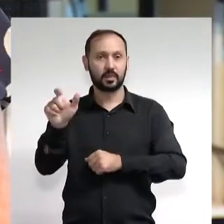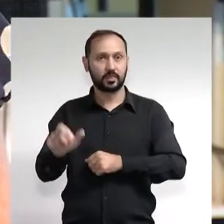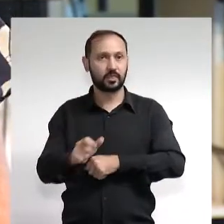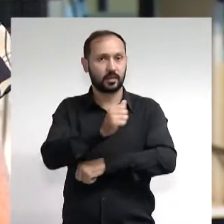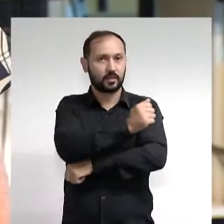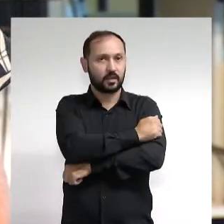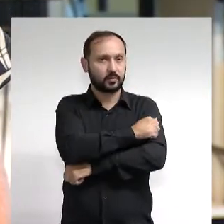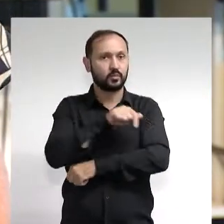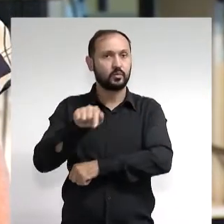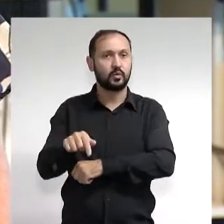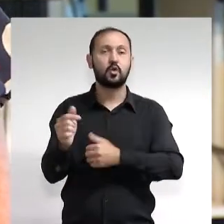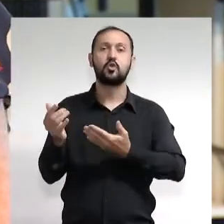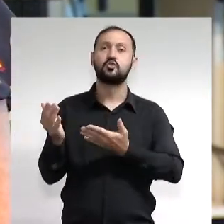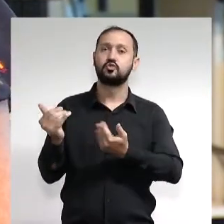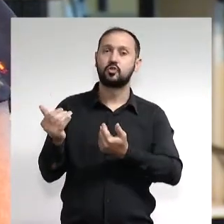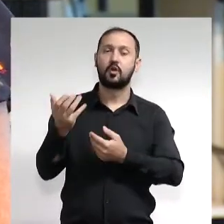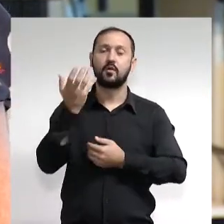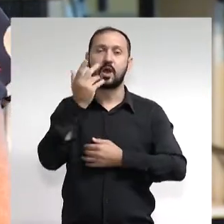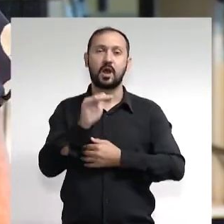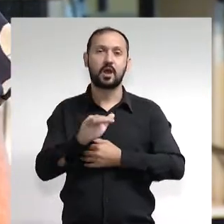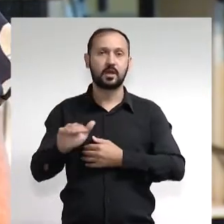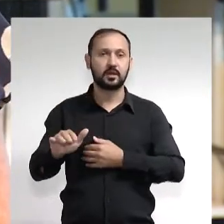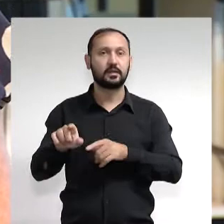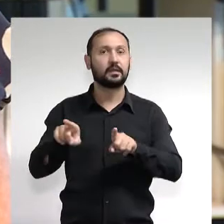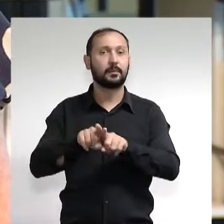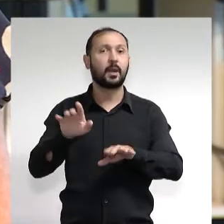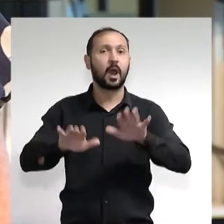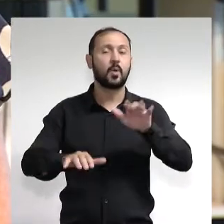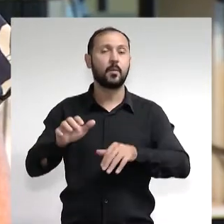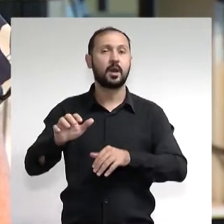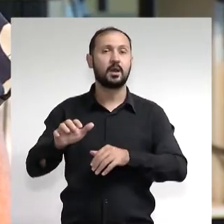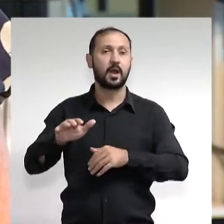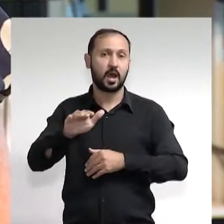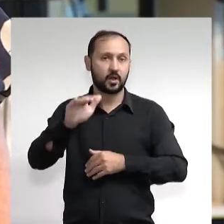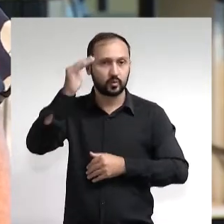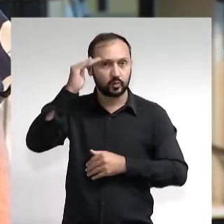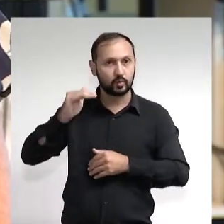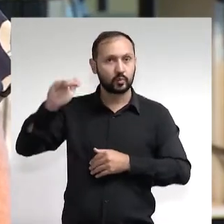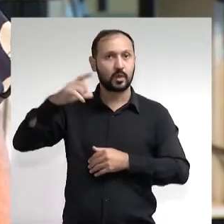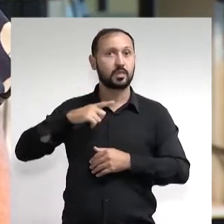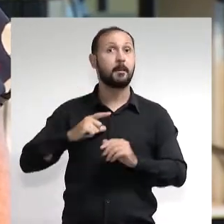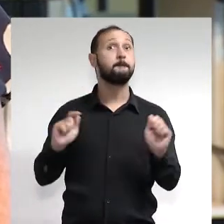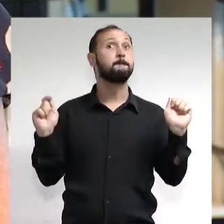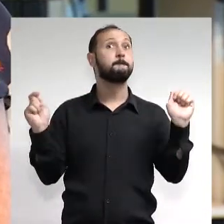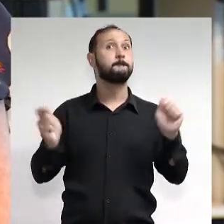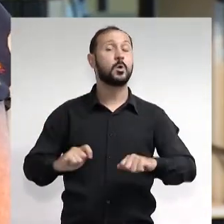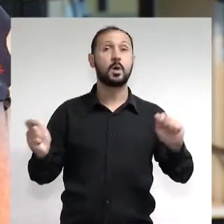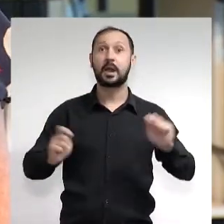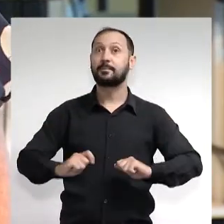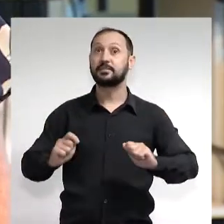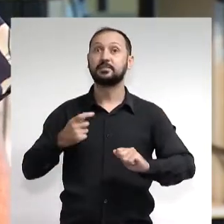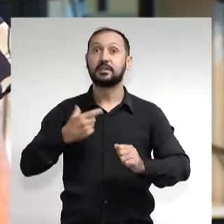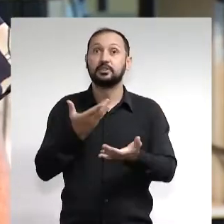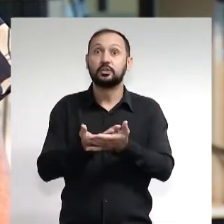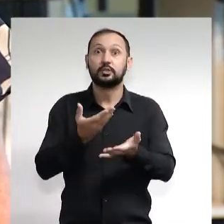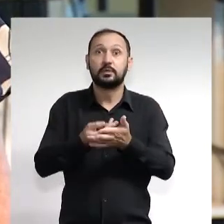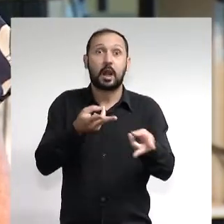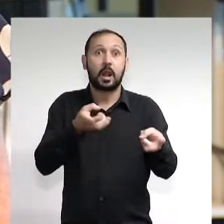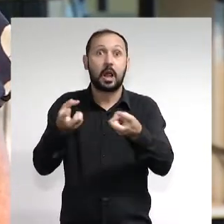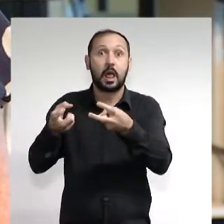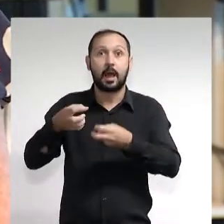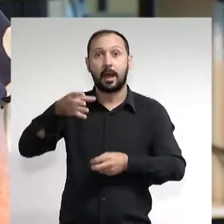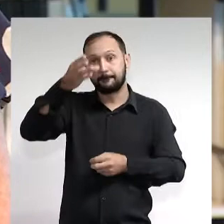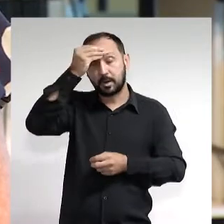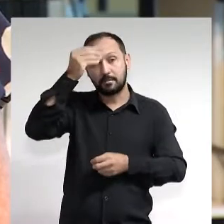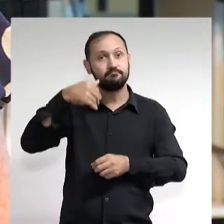daqueles estudantes, jovens, crianças, né, e até adultos, que têm um elevado potencial